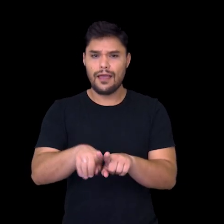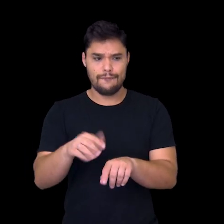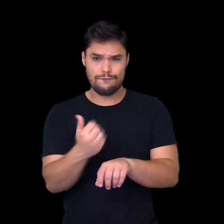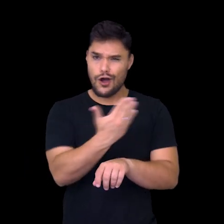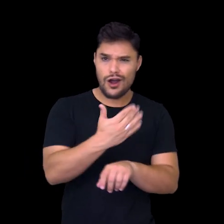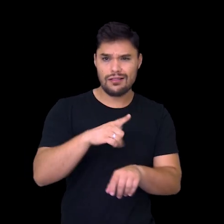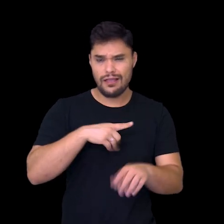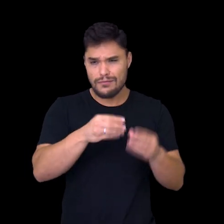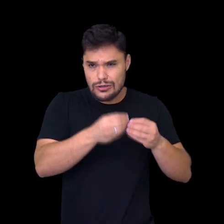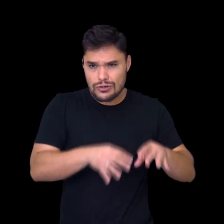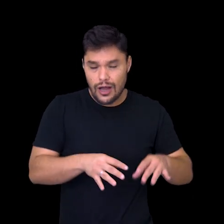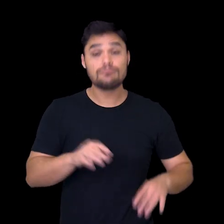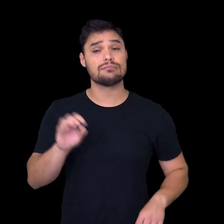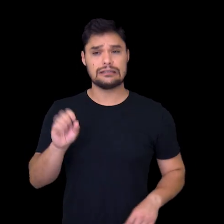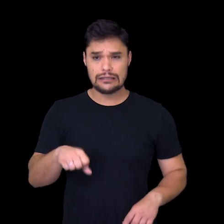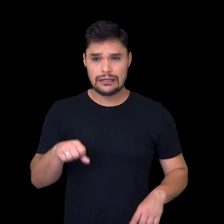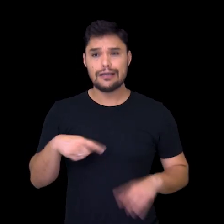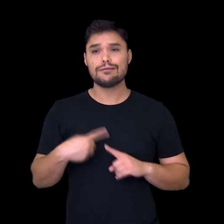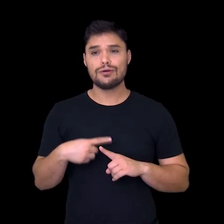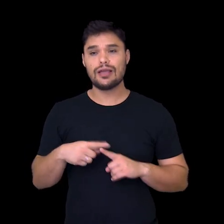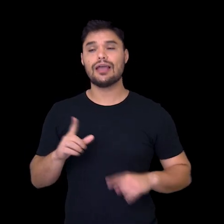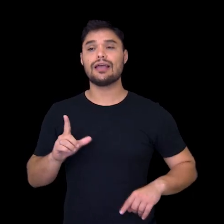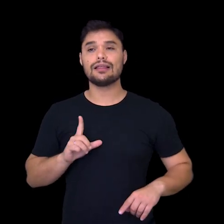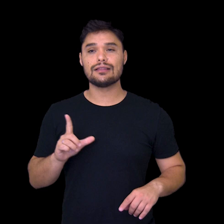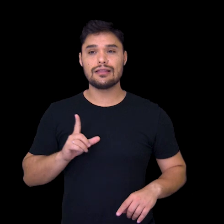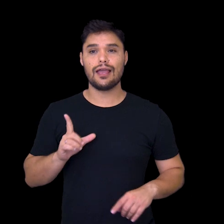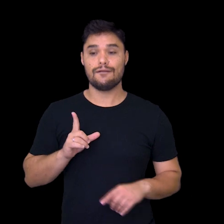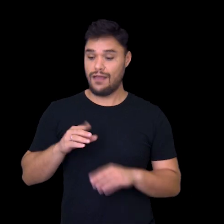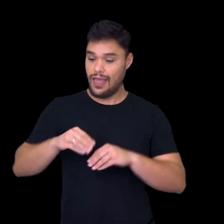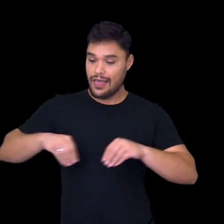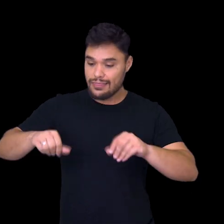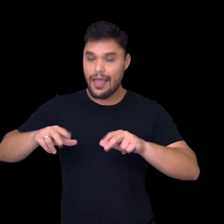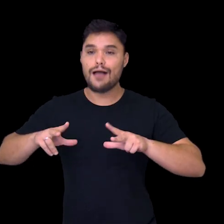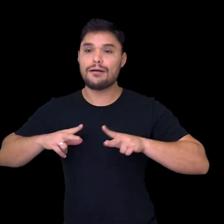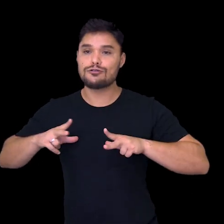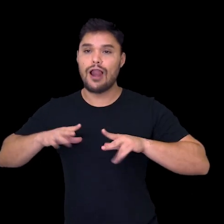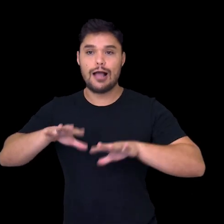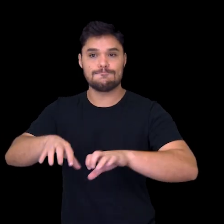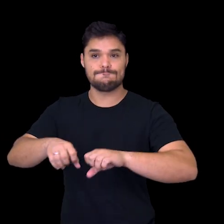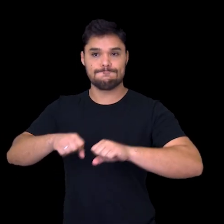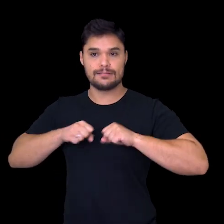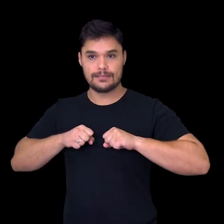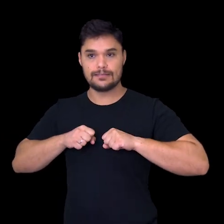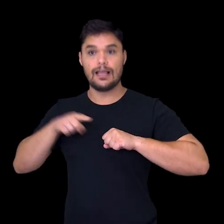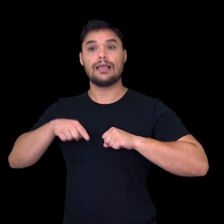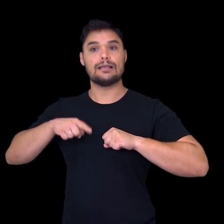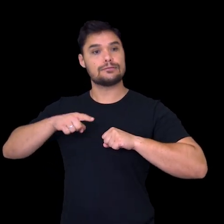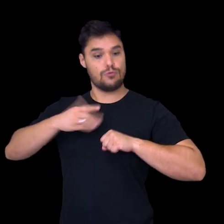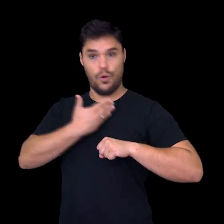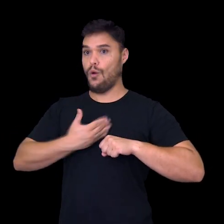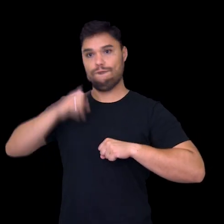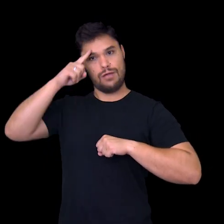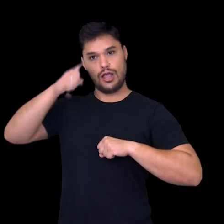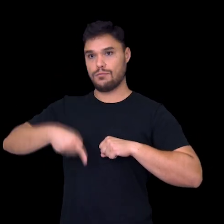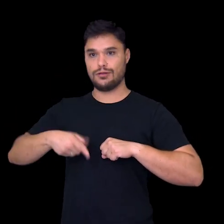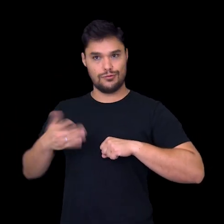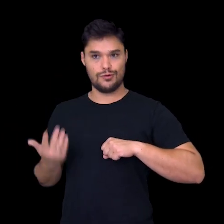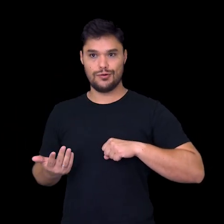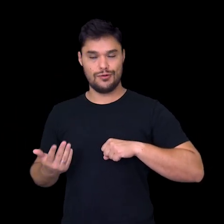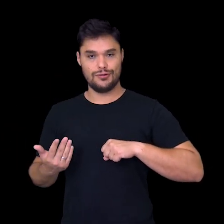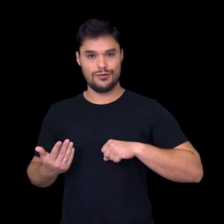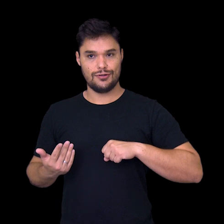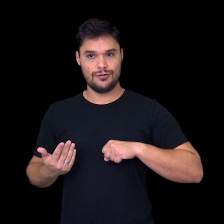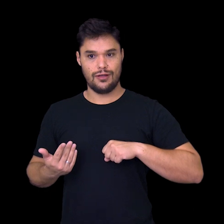foram impactados por essa decisão? Muito impactados, porque a gente tem um processo de desapropriação que se torna um processo impositivo.